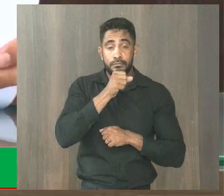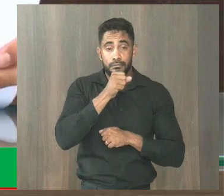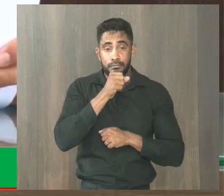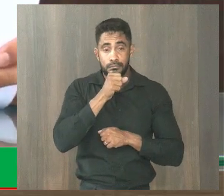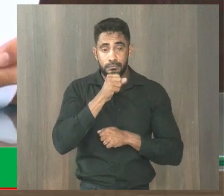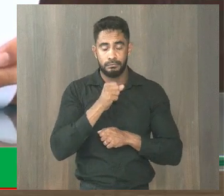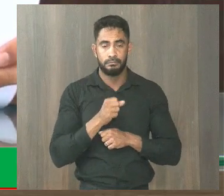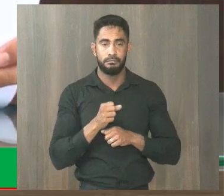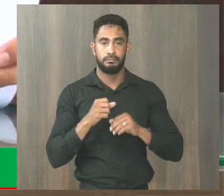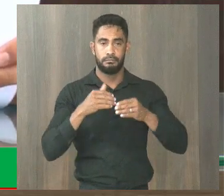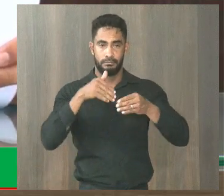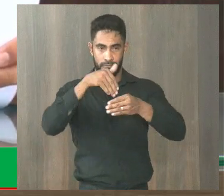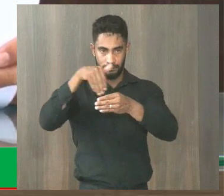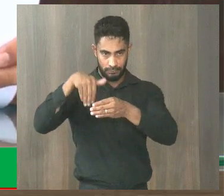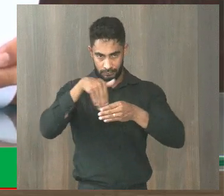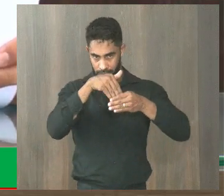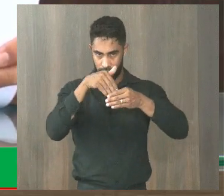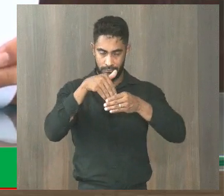Partindo então para a votação,